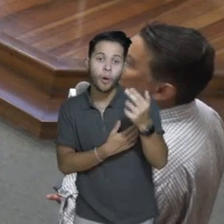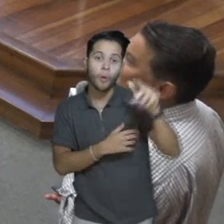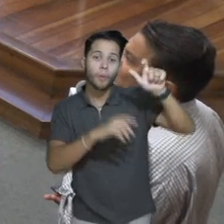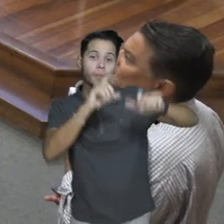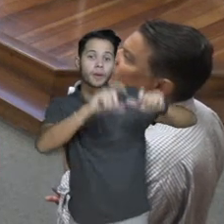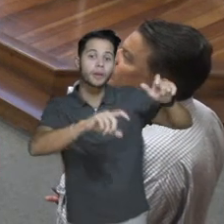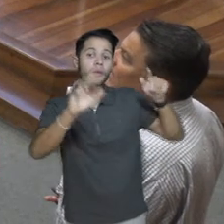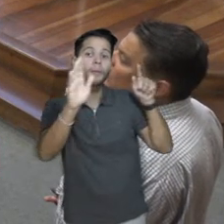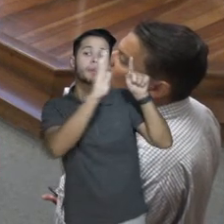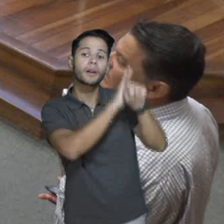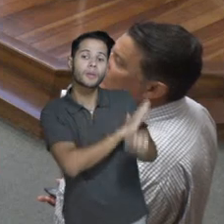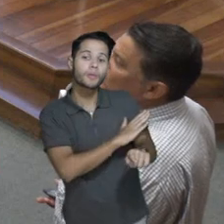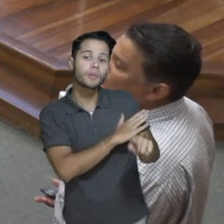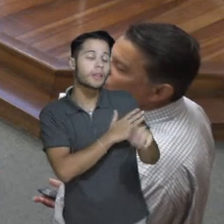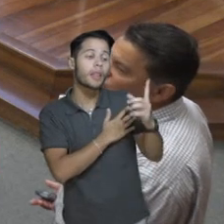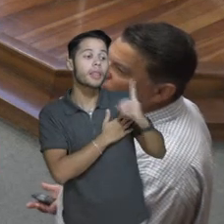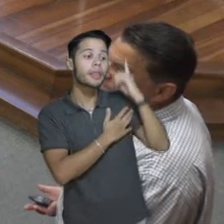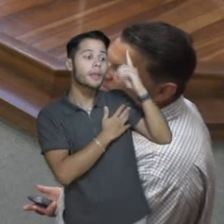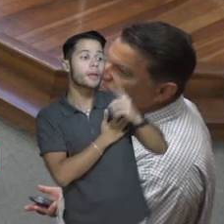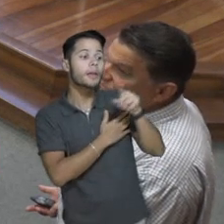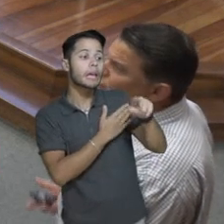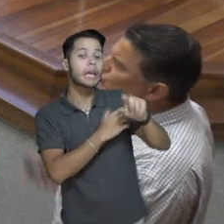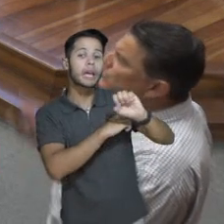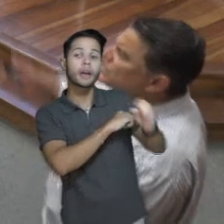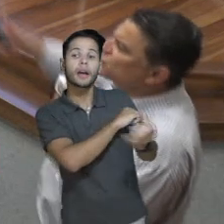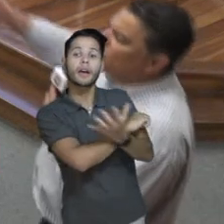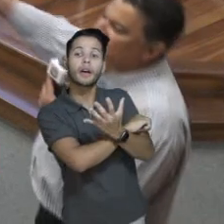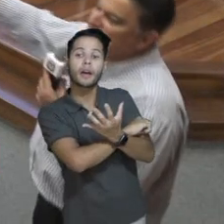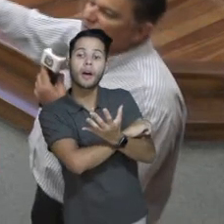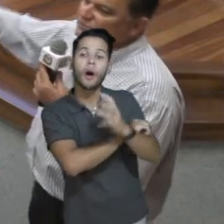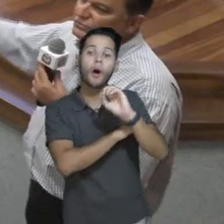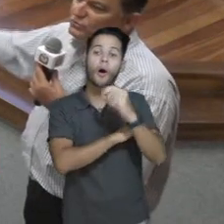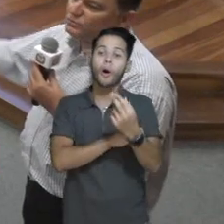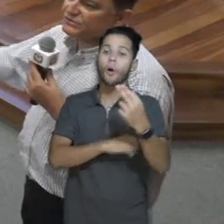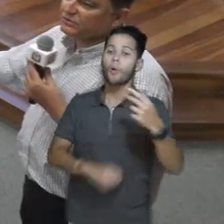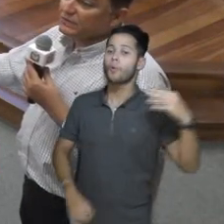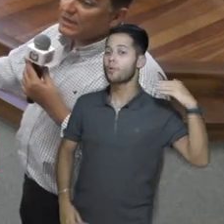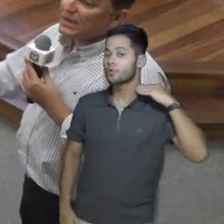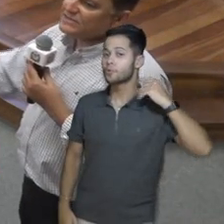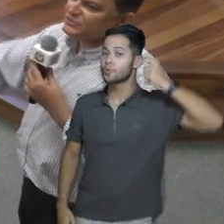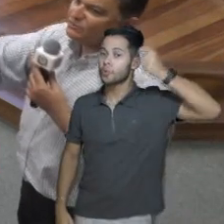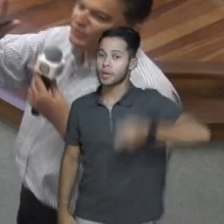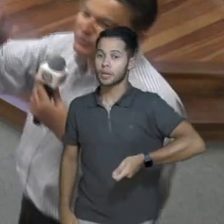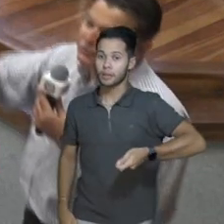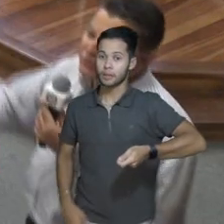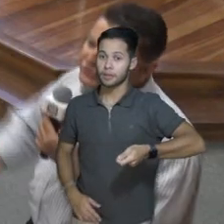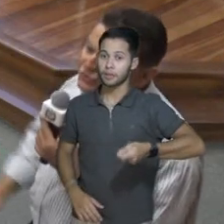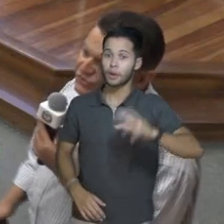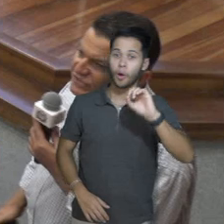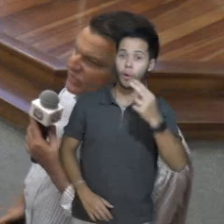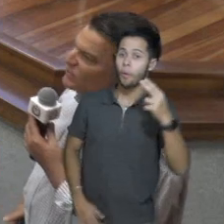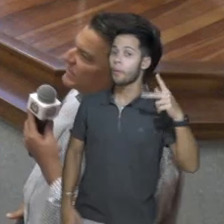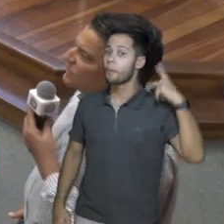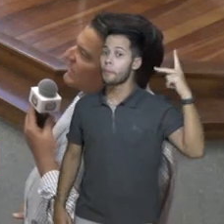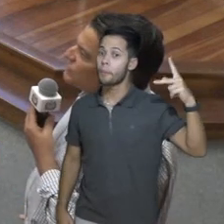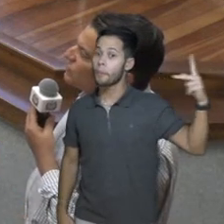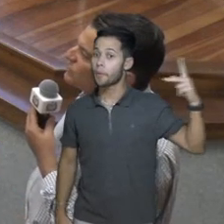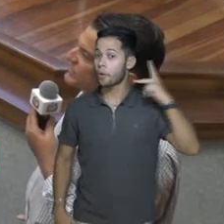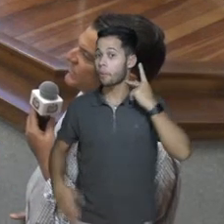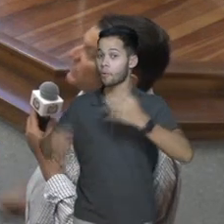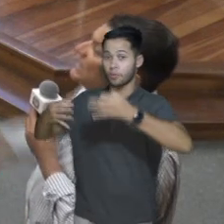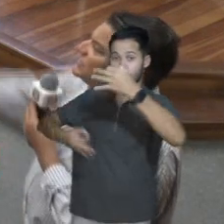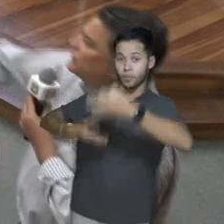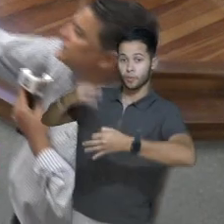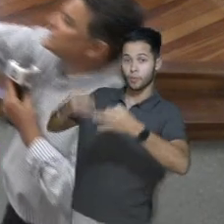Ah mas se um deputado cometeu um ato de corrupção se um juiz cometeu um ato de corrupção Ah se um promotor de justiça cometeu um ato de